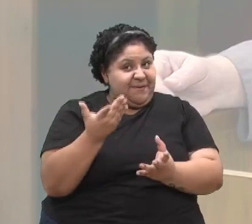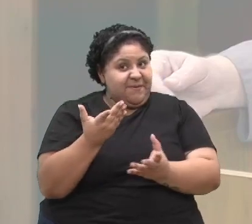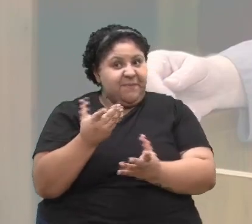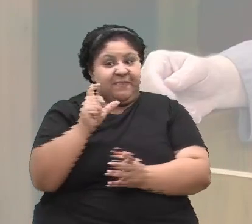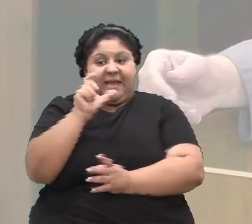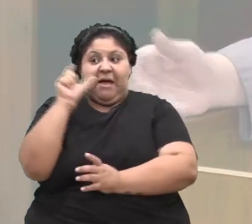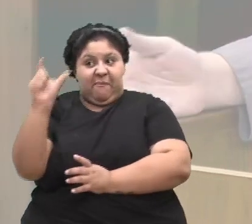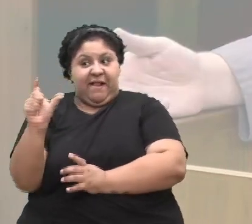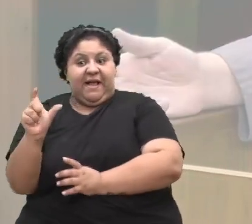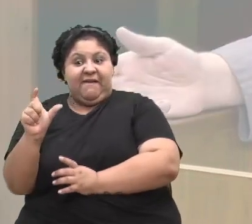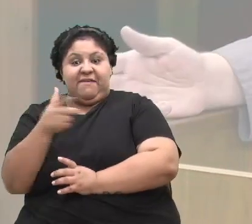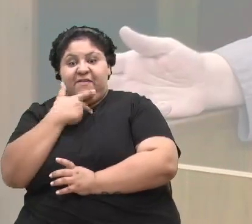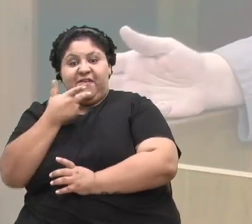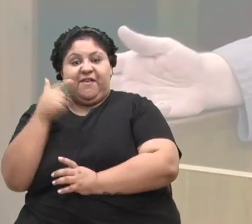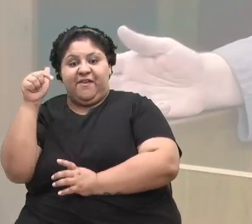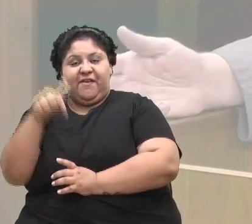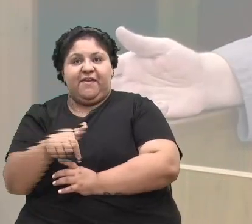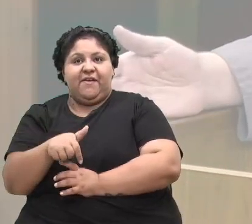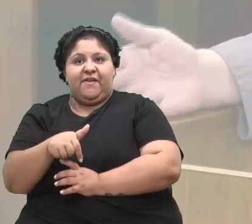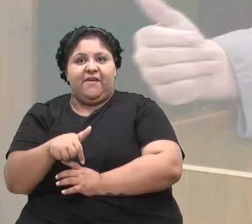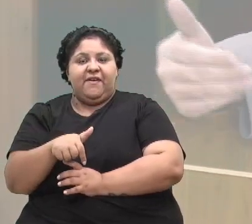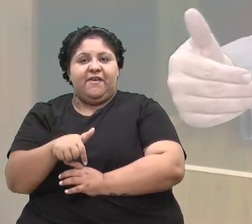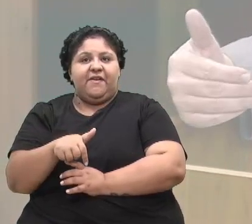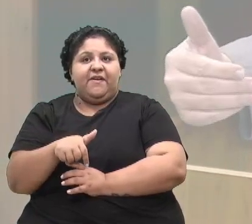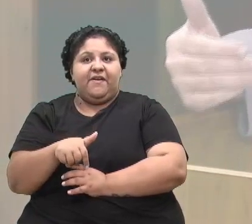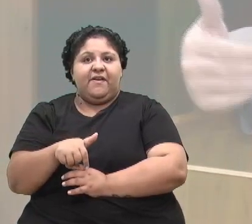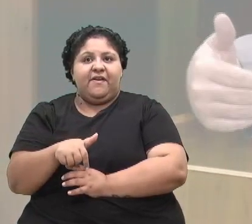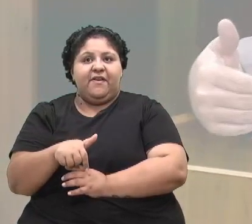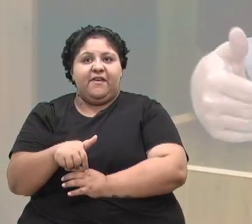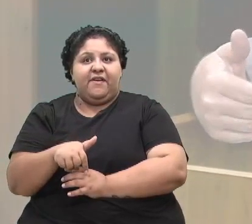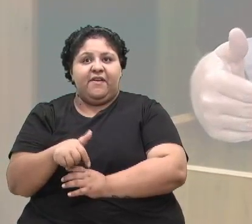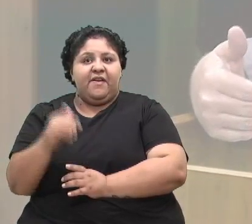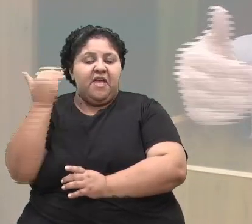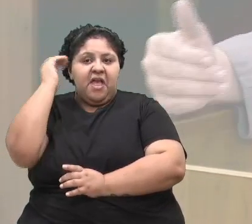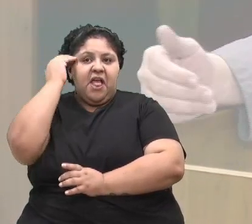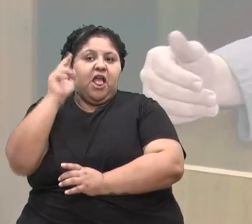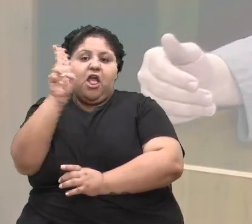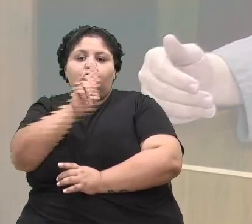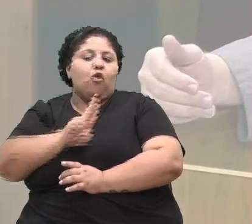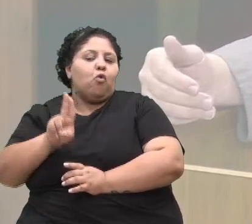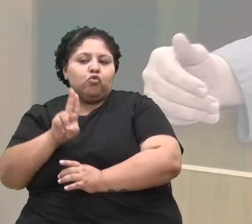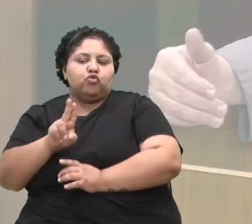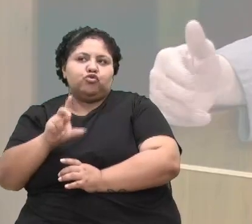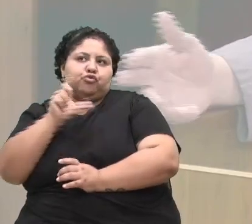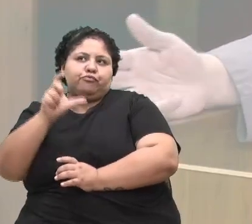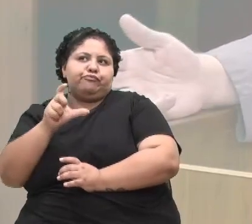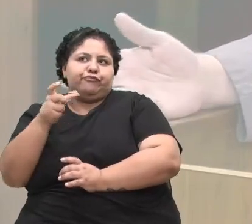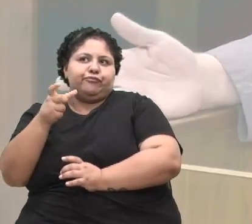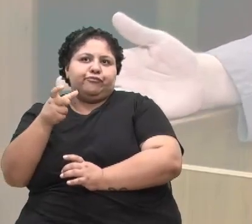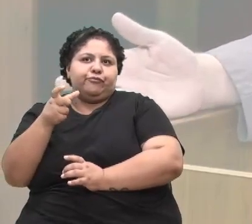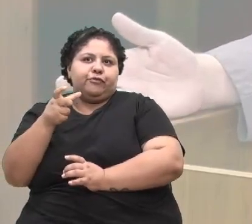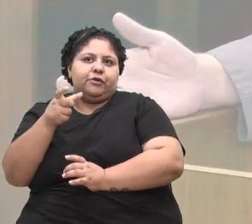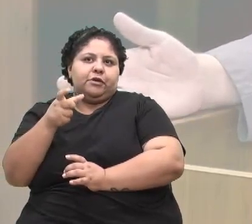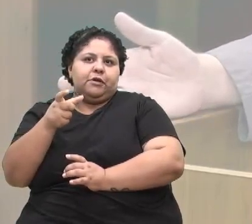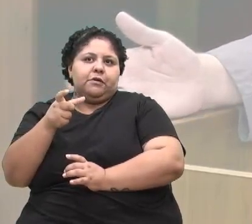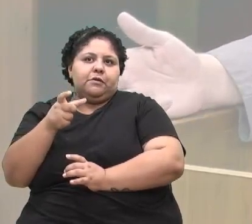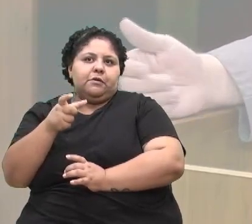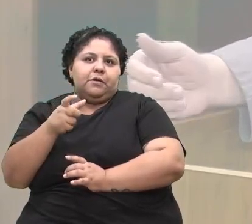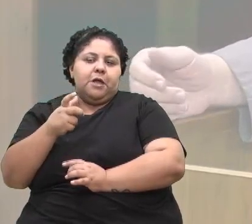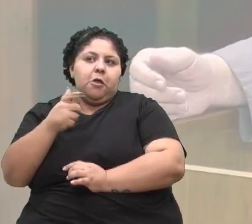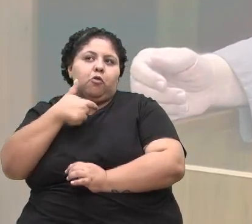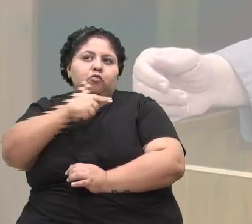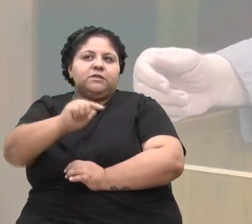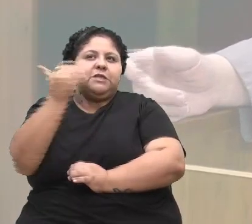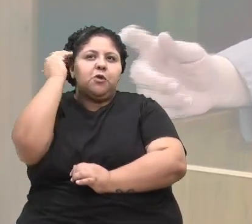hoje, e eu não sei porque eu não visto o chapéu quando não é direcionado ao meu nome. Quando é jogado no ar, eu não sei, eu não consigo